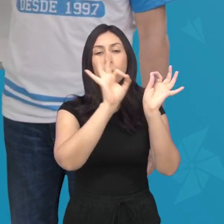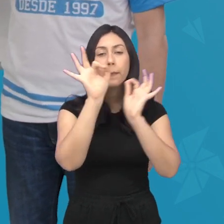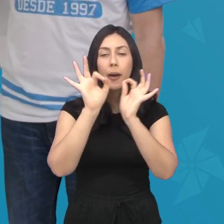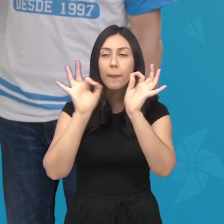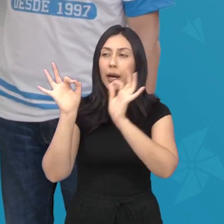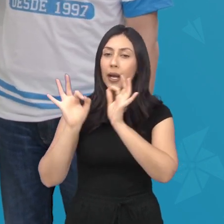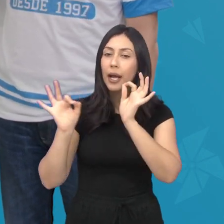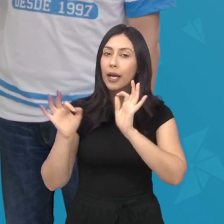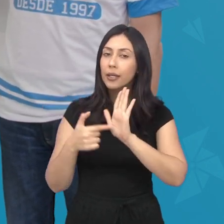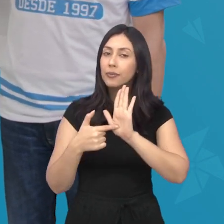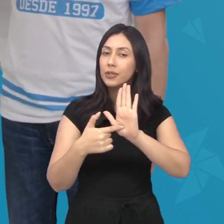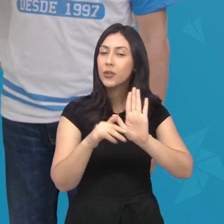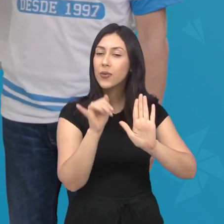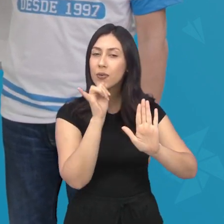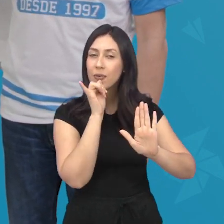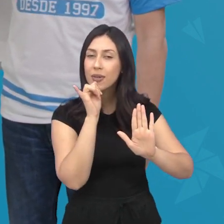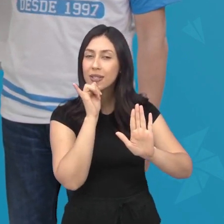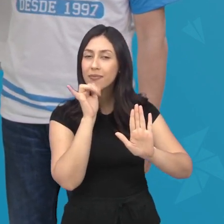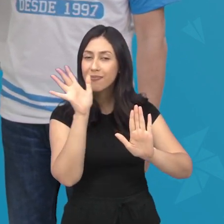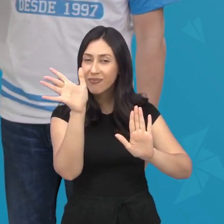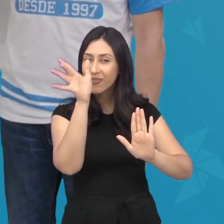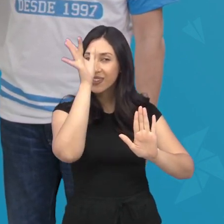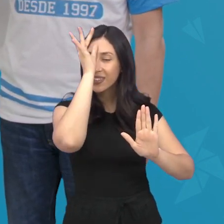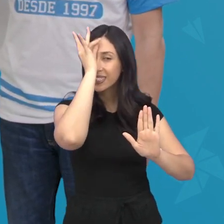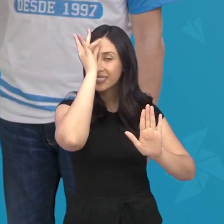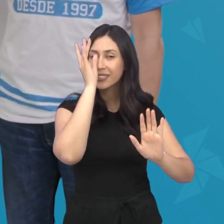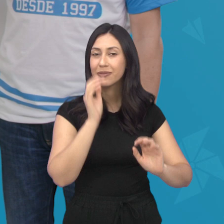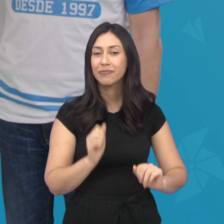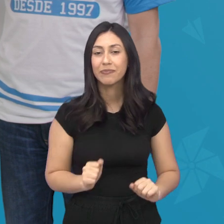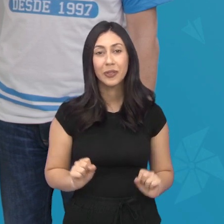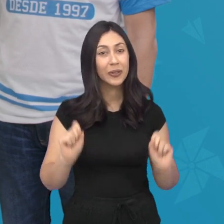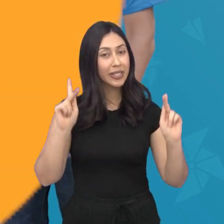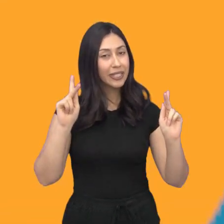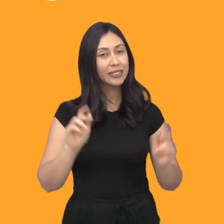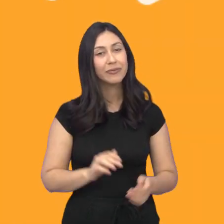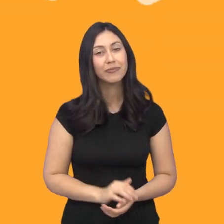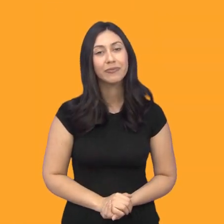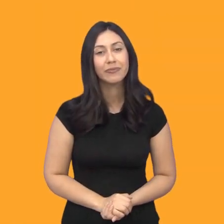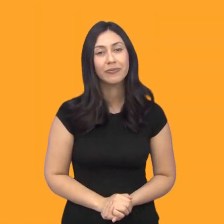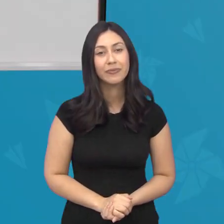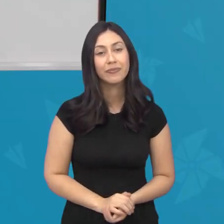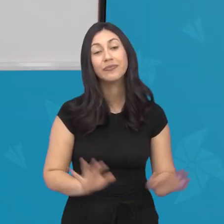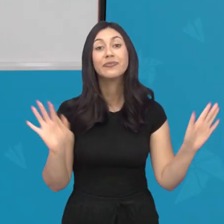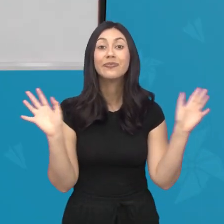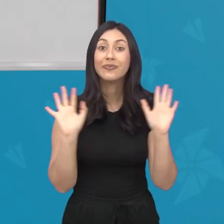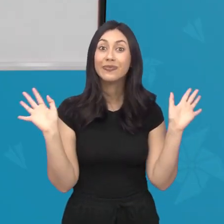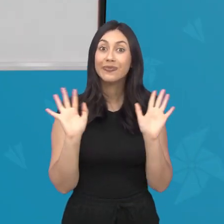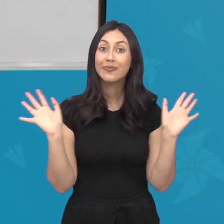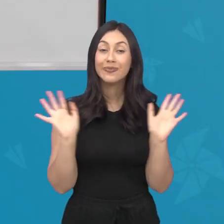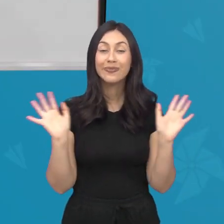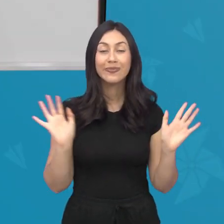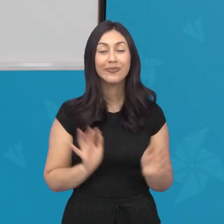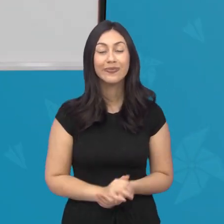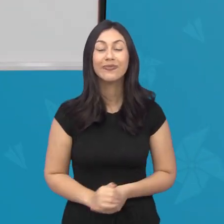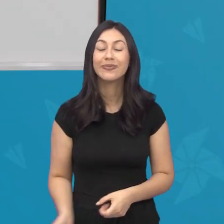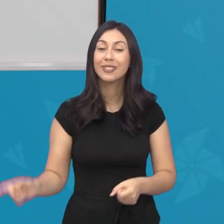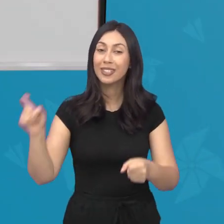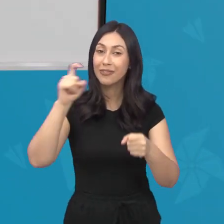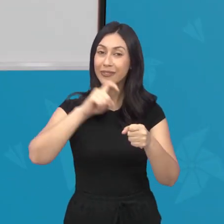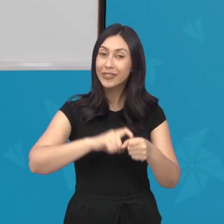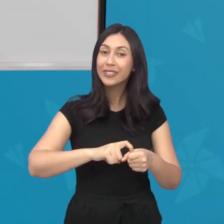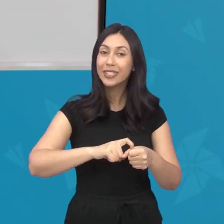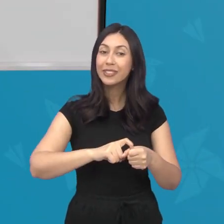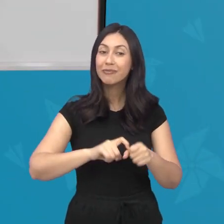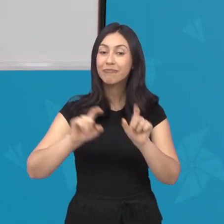refresh aqui na lousa e colocar um exemplo aqui para fixação. Ok? Oi, pessoal. Retornando